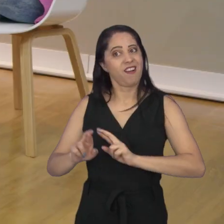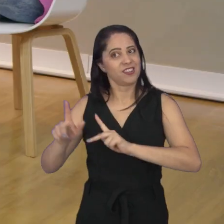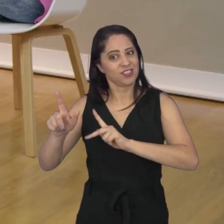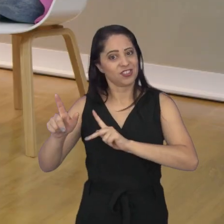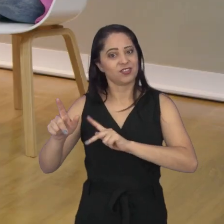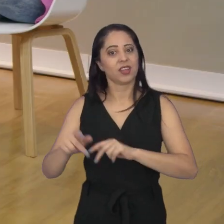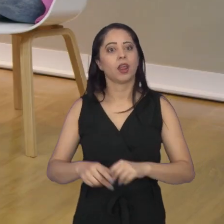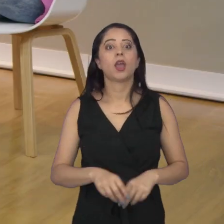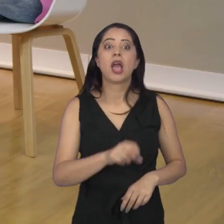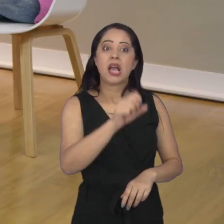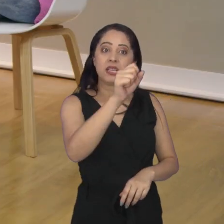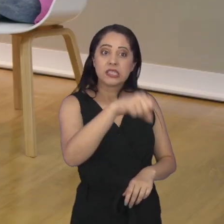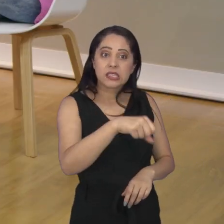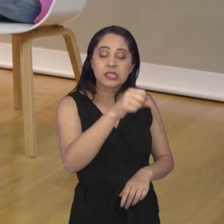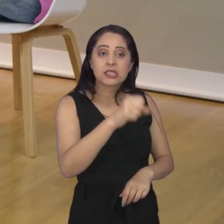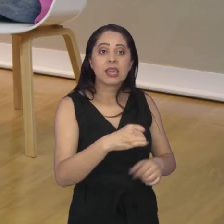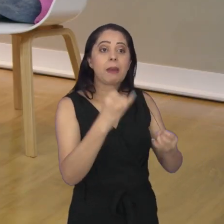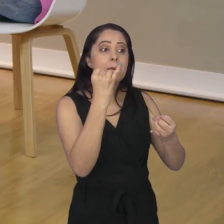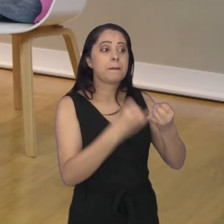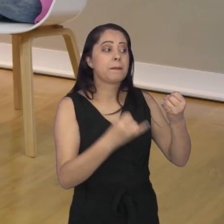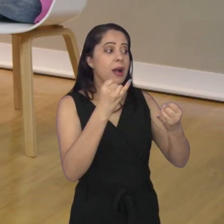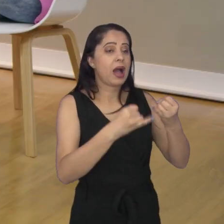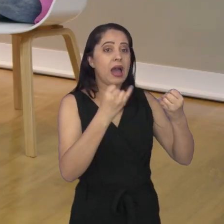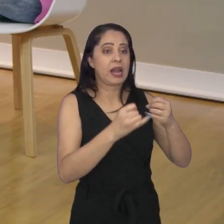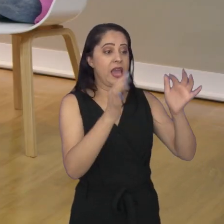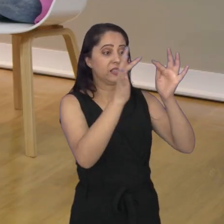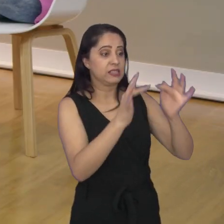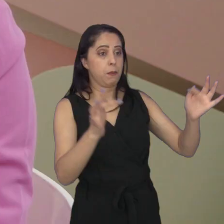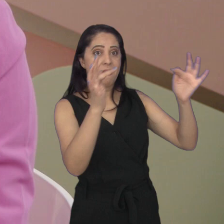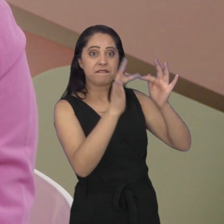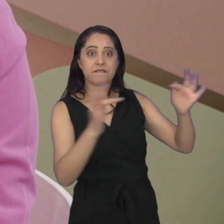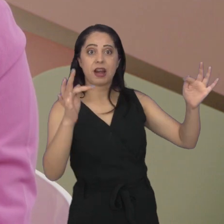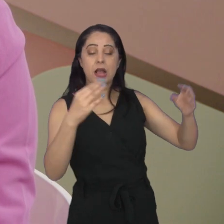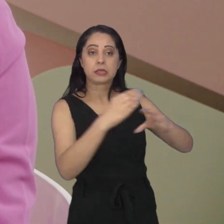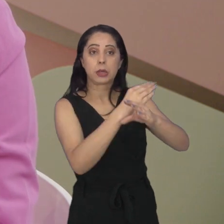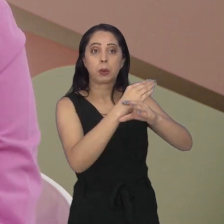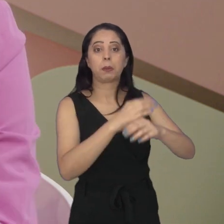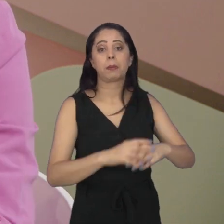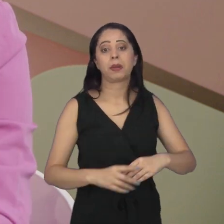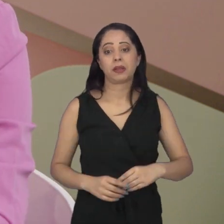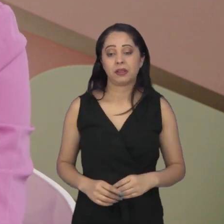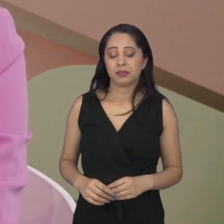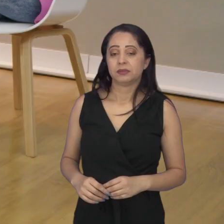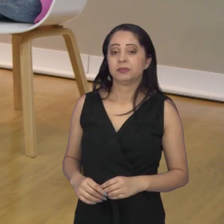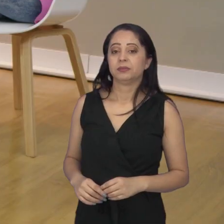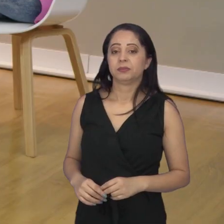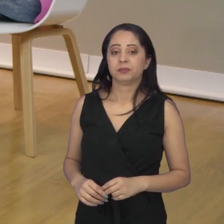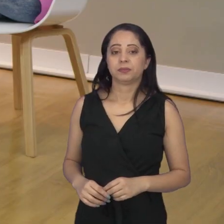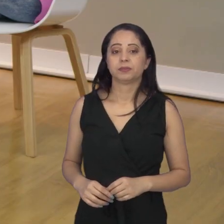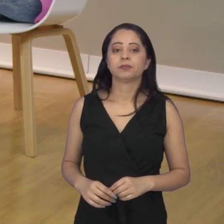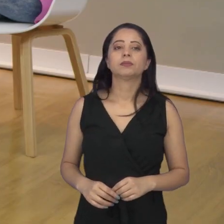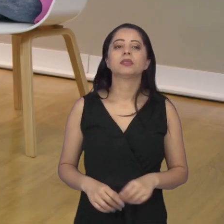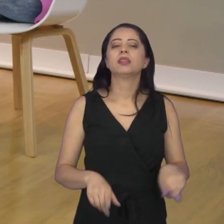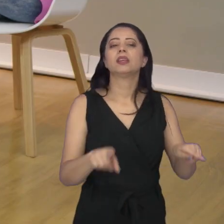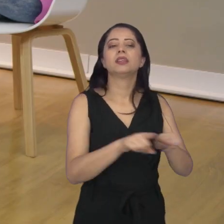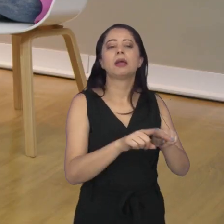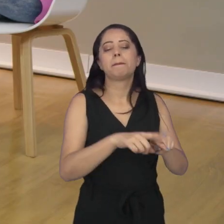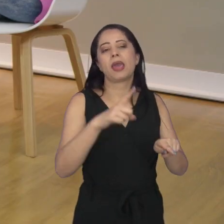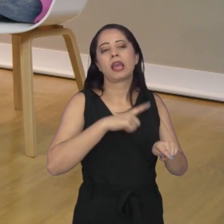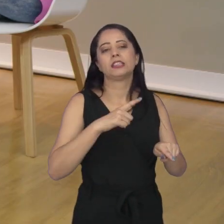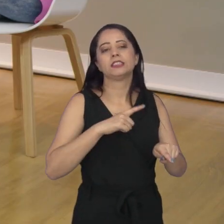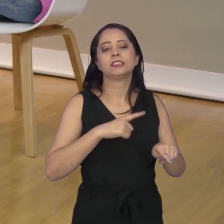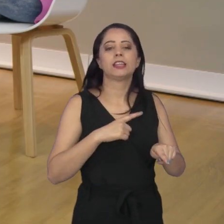uma frase já fez com completa. que todo o contexto se modificasse. Perfeito. Entendeu? Mari, também tem alguns gestos que a gente